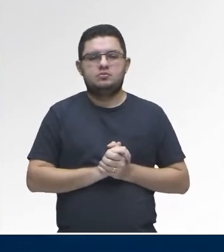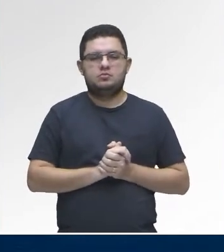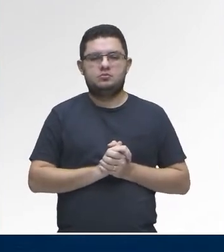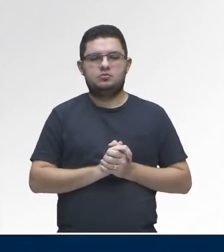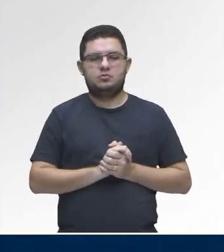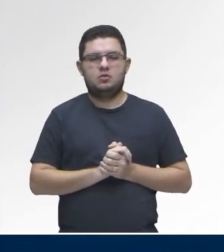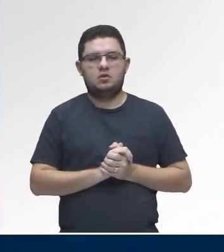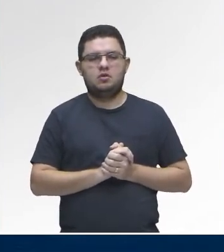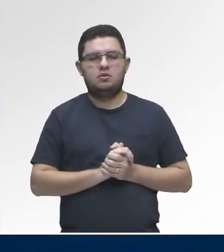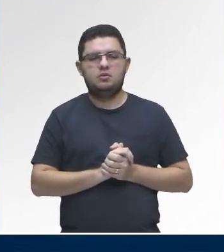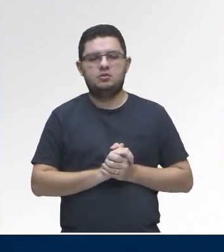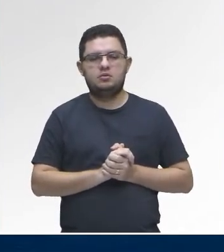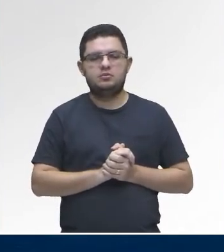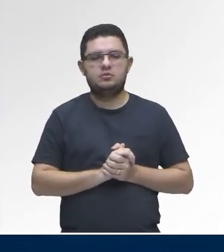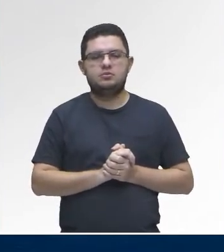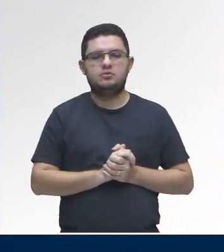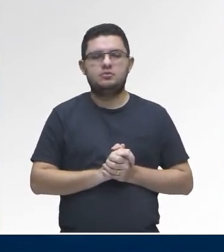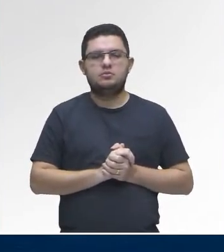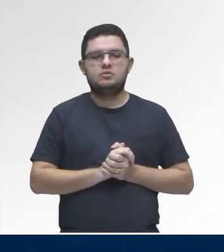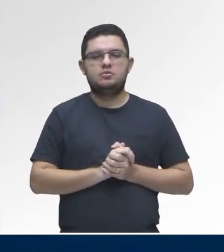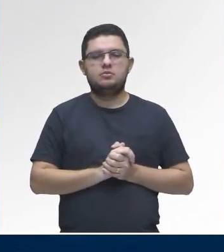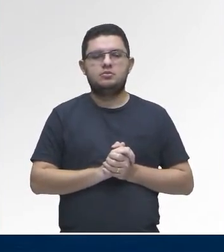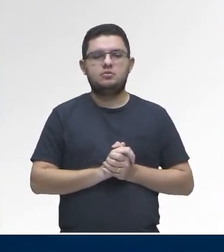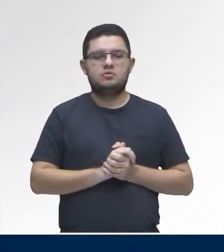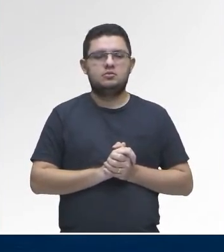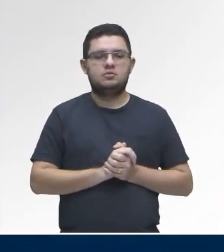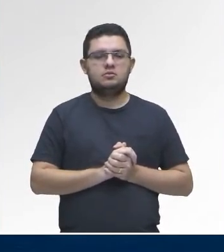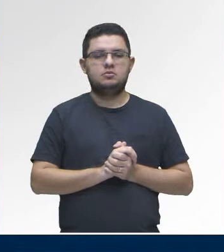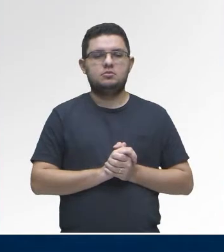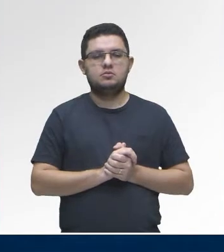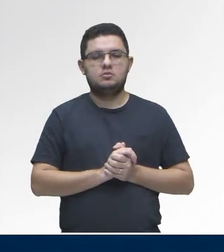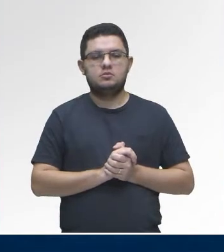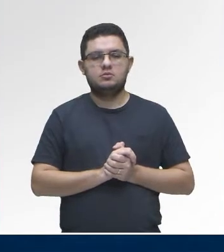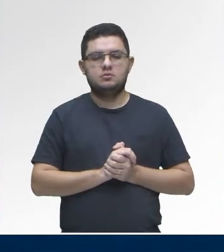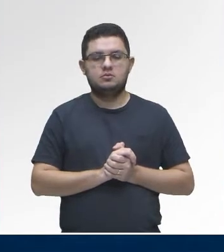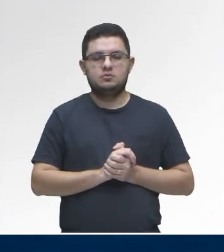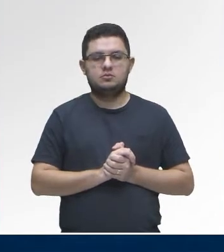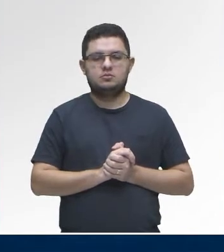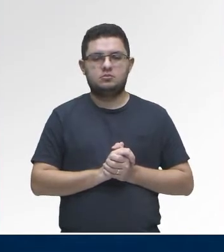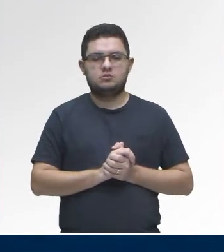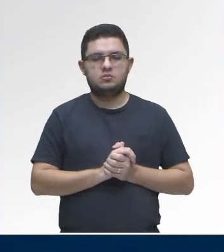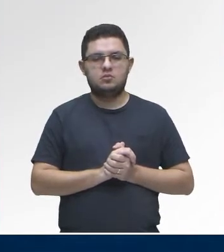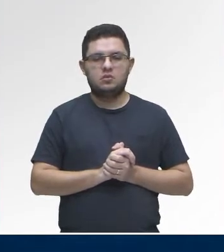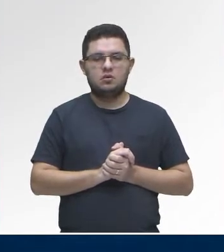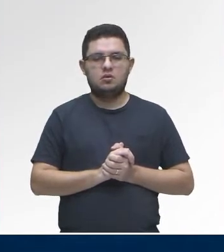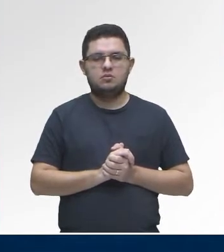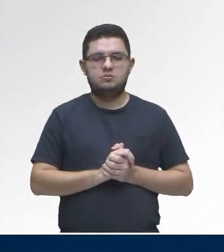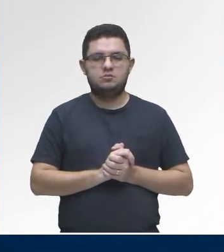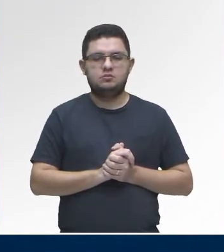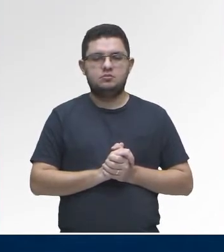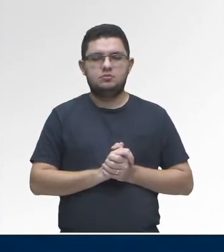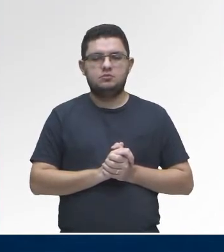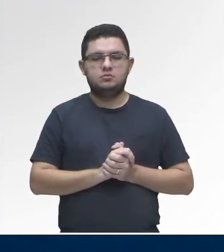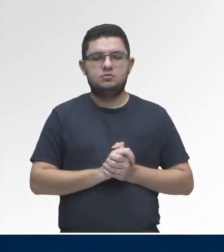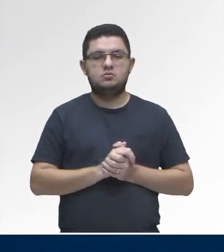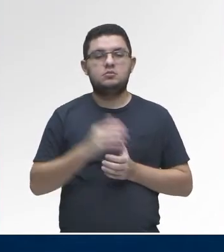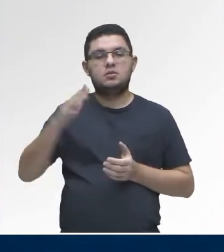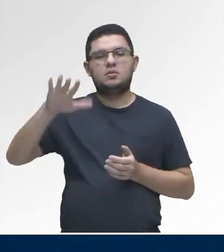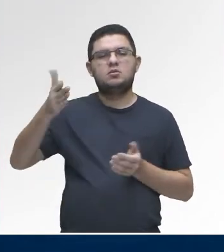que é o primeiro, ele estaria mais pesado. Então, seria uma balança mais ou menos assim, né? Ela ia